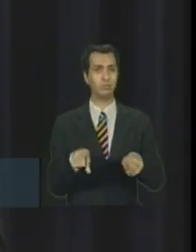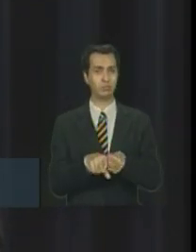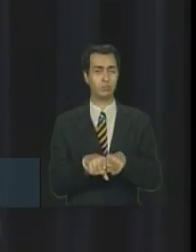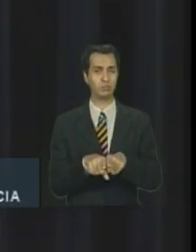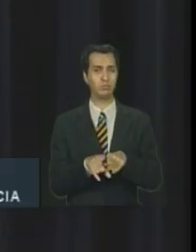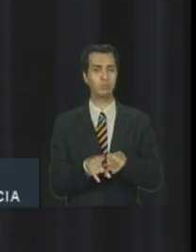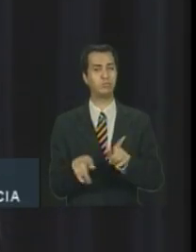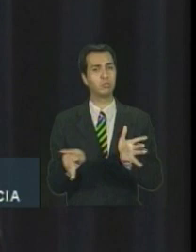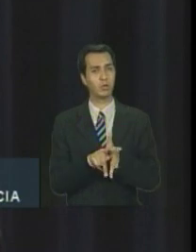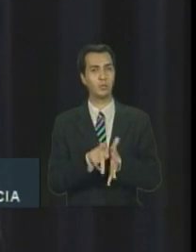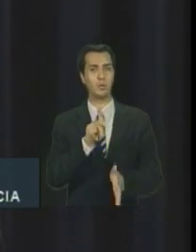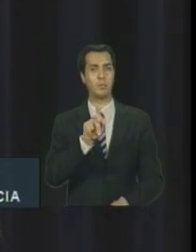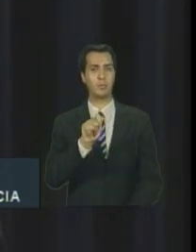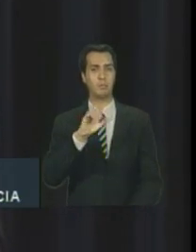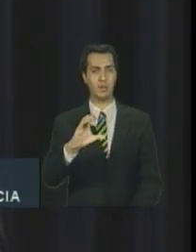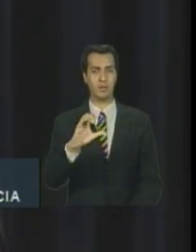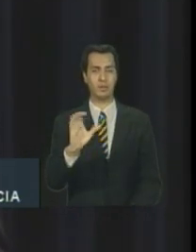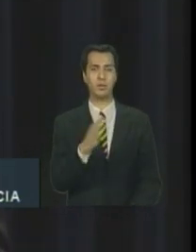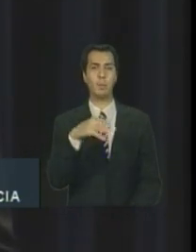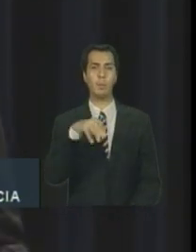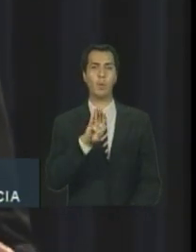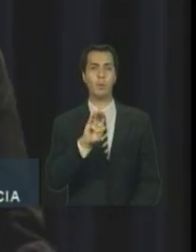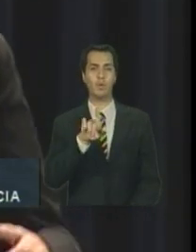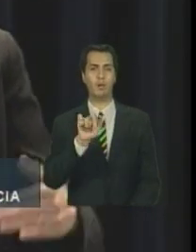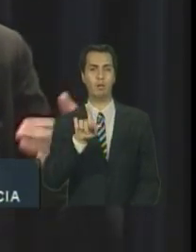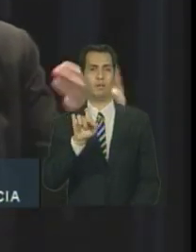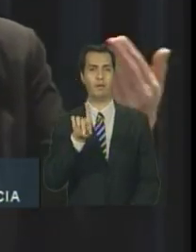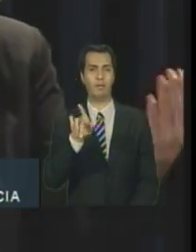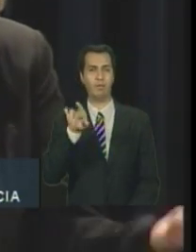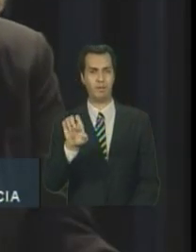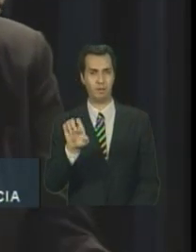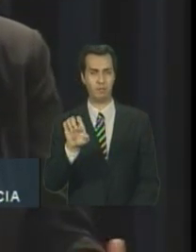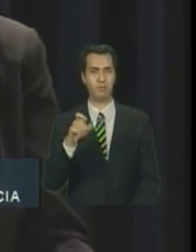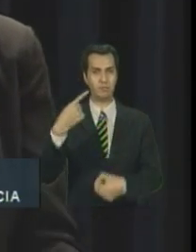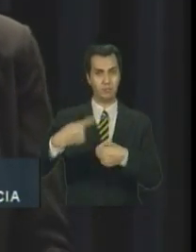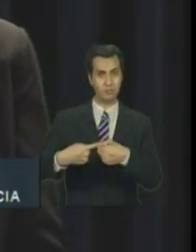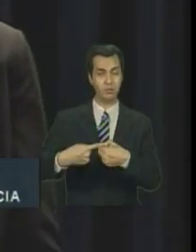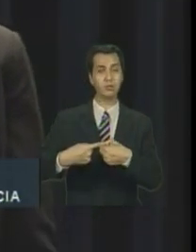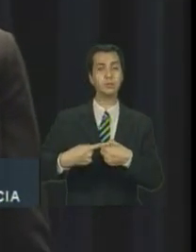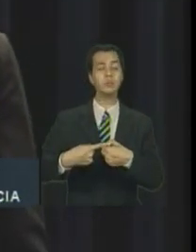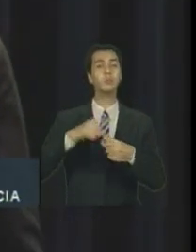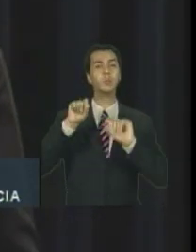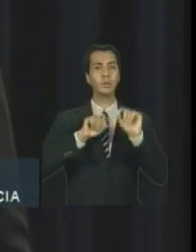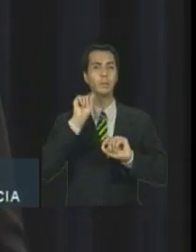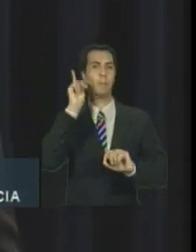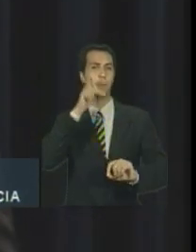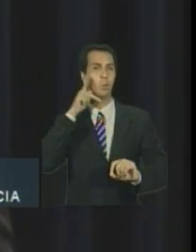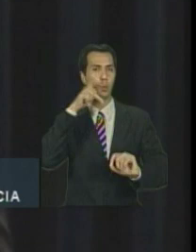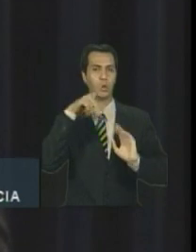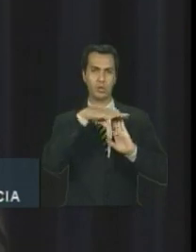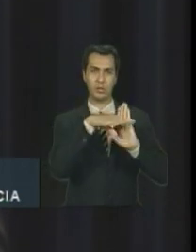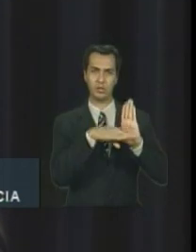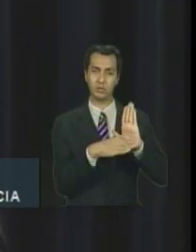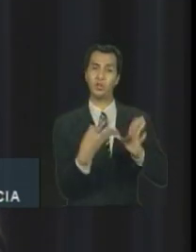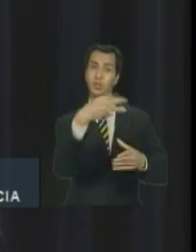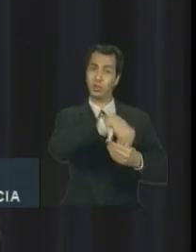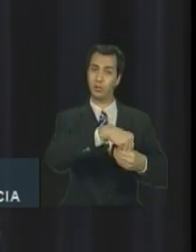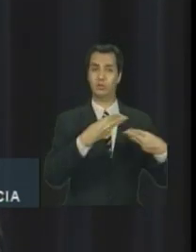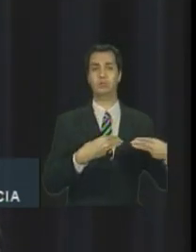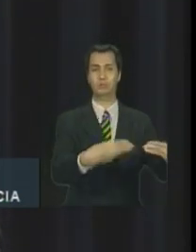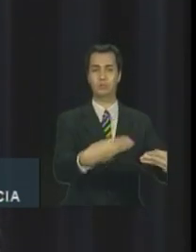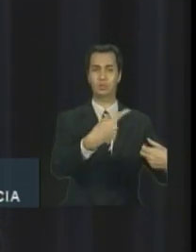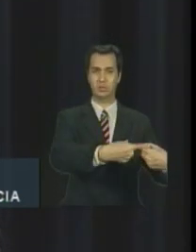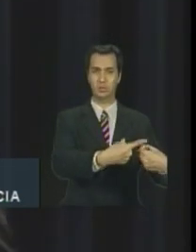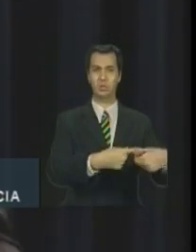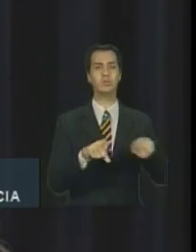PAC Mobilidade Urbana, daquelas políticas coordenadas pelo Ministério das Cidades e pelo Ministério